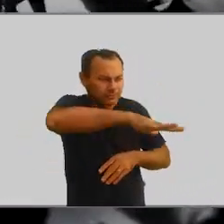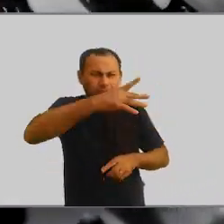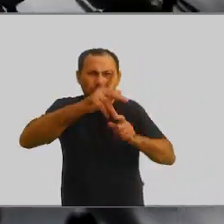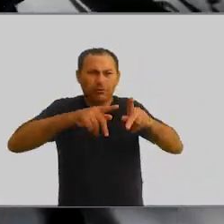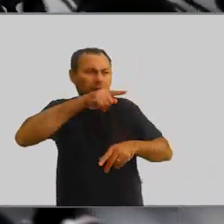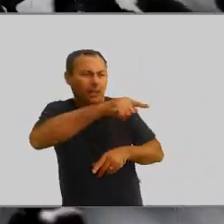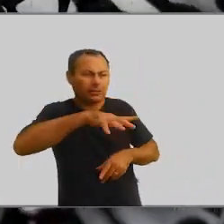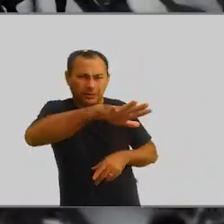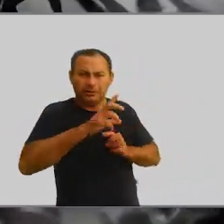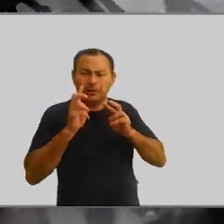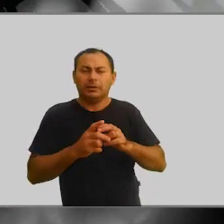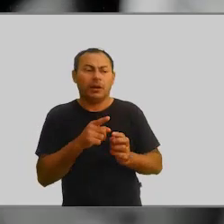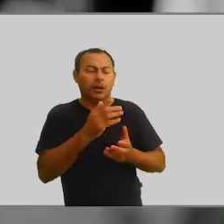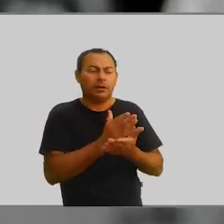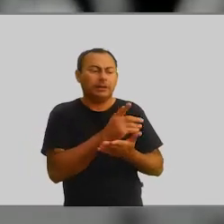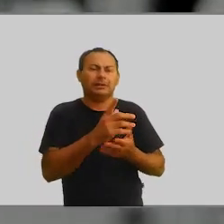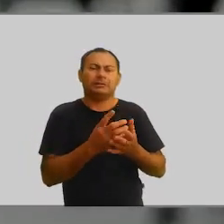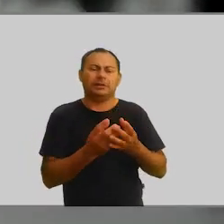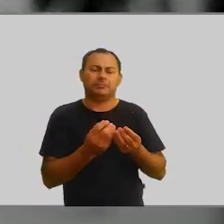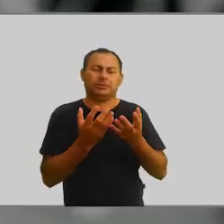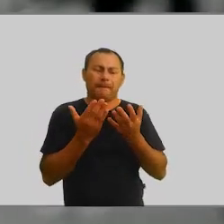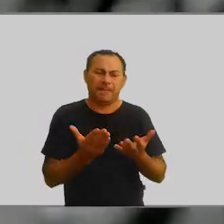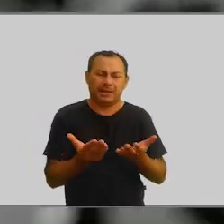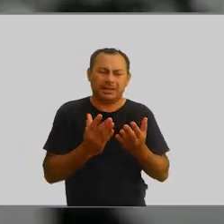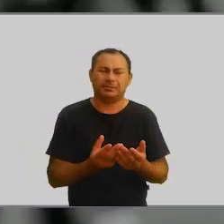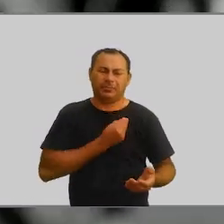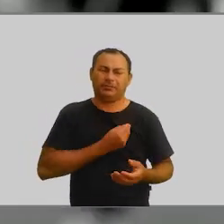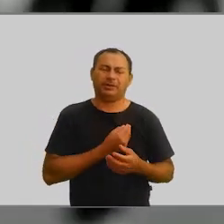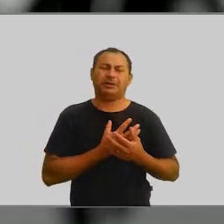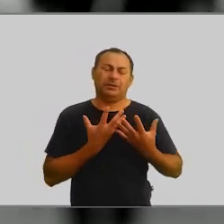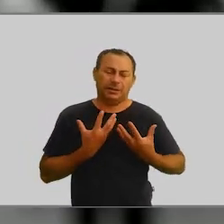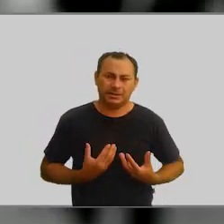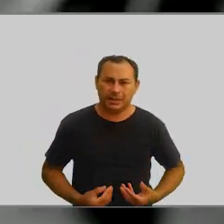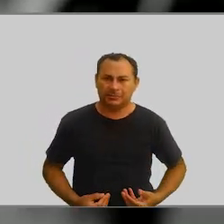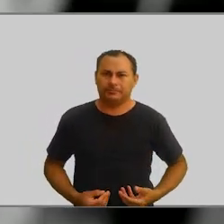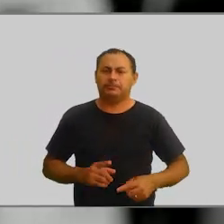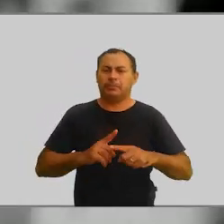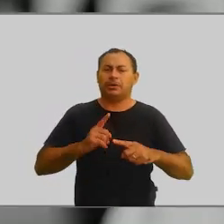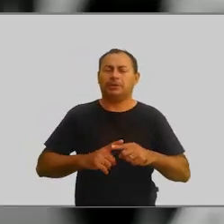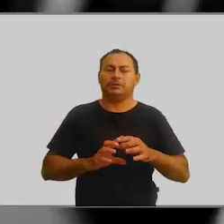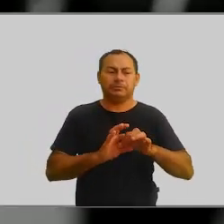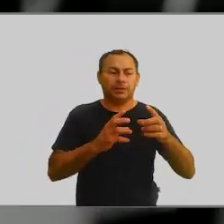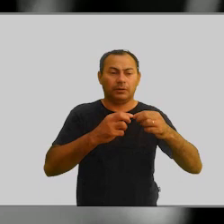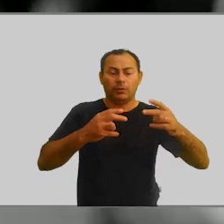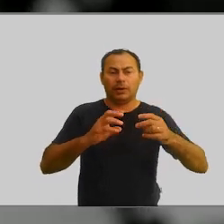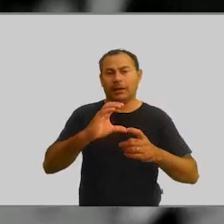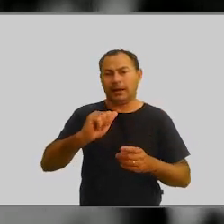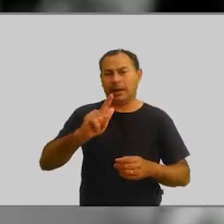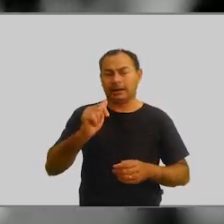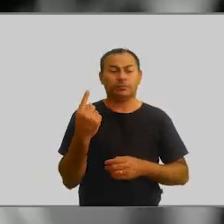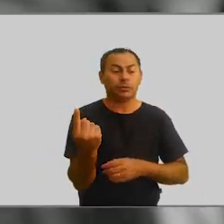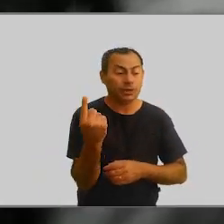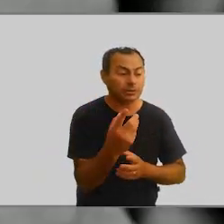aquela gente lá embaixo? Muitos deles estão carregando fardos muito pesados e estão cansados, porque estão lidando com as